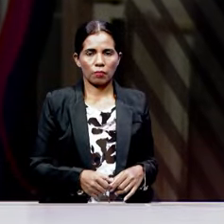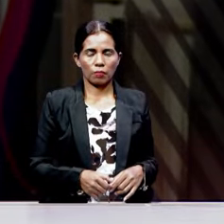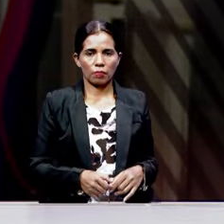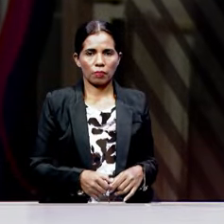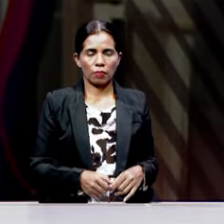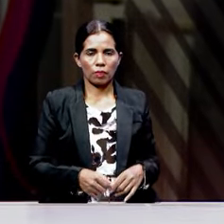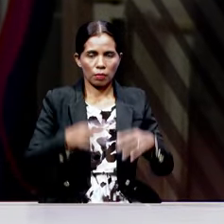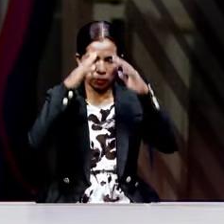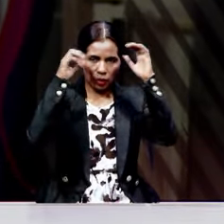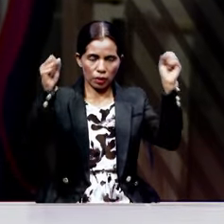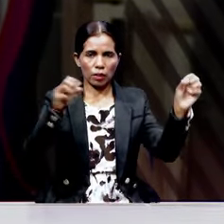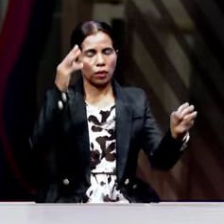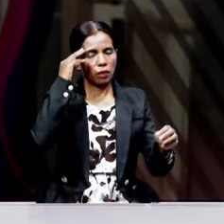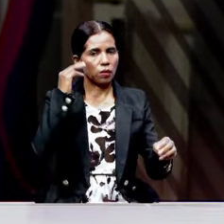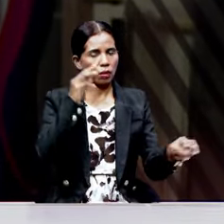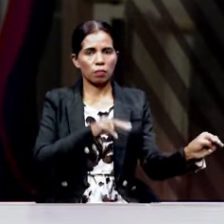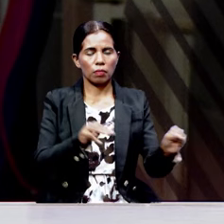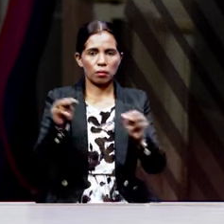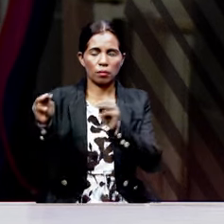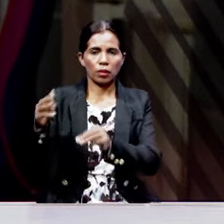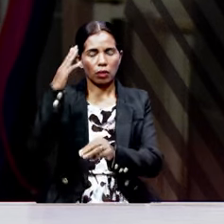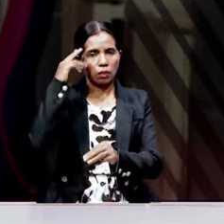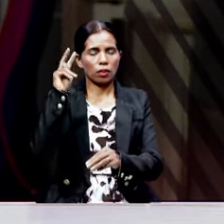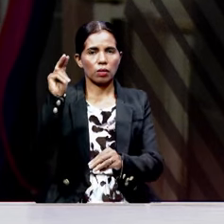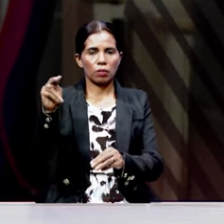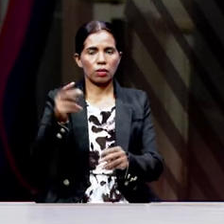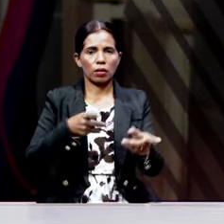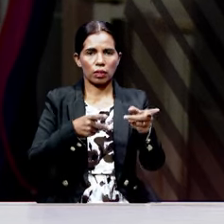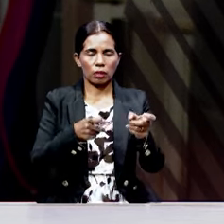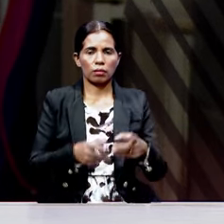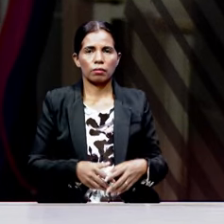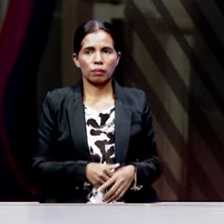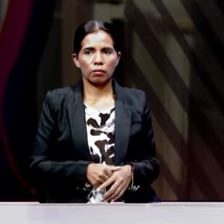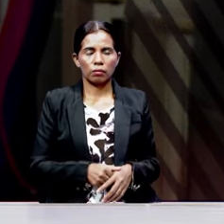Presidente Corea Sul evacua e abrigo a fu in Corea Norte a tiro.